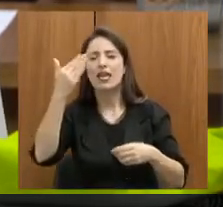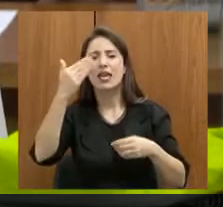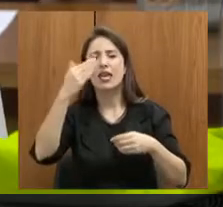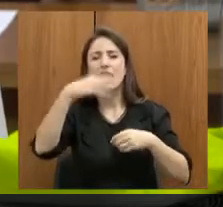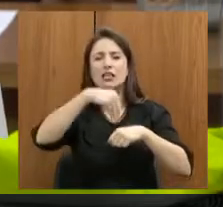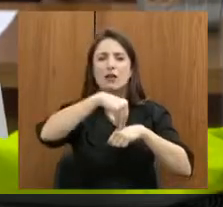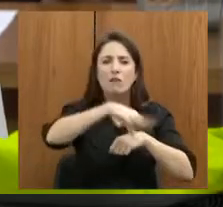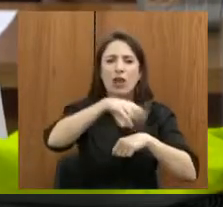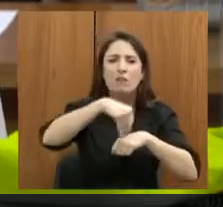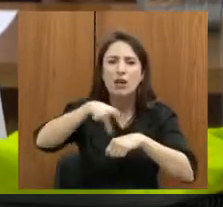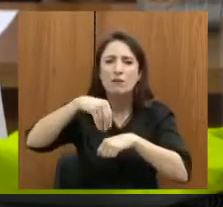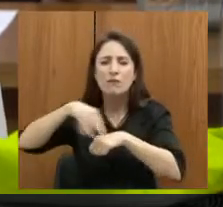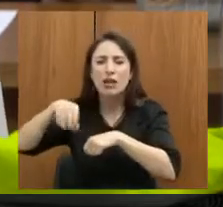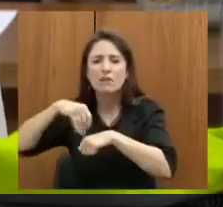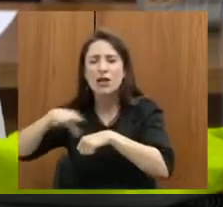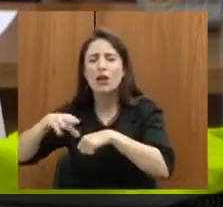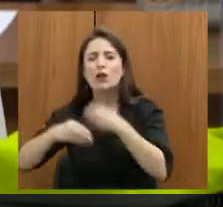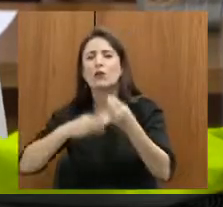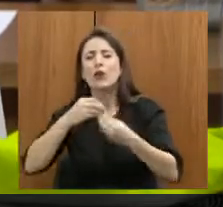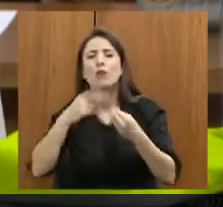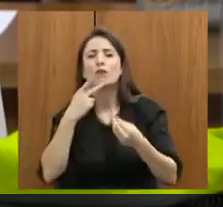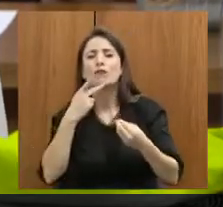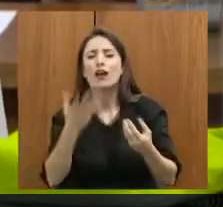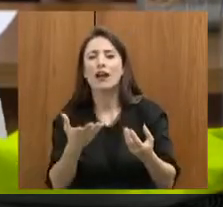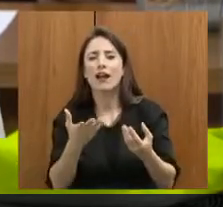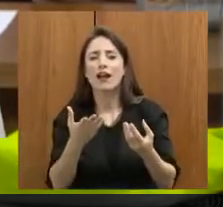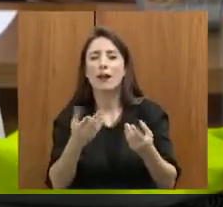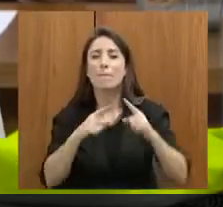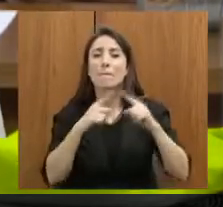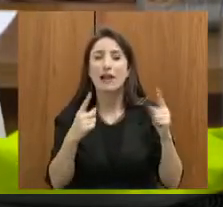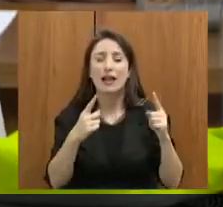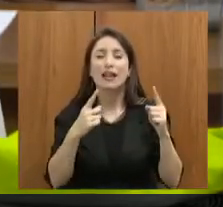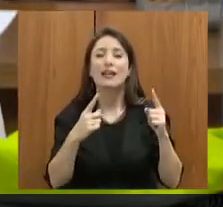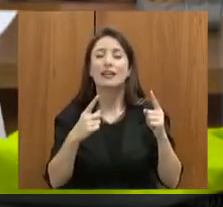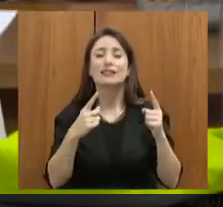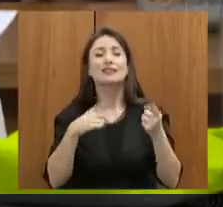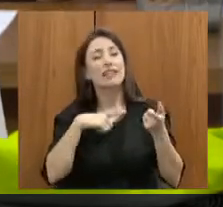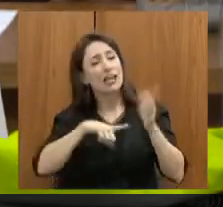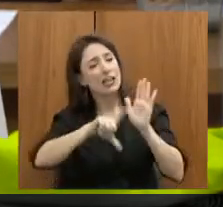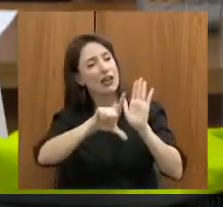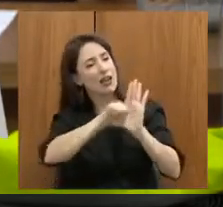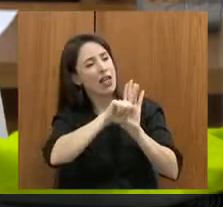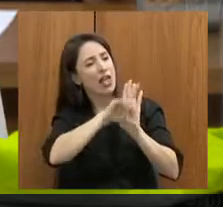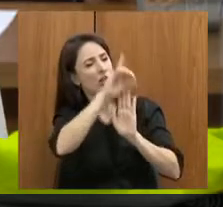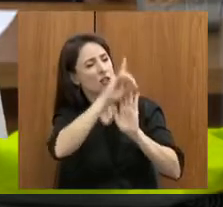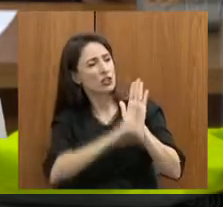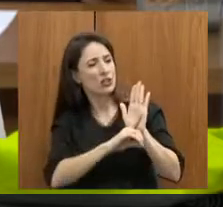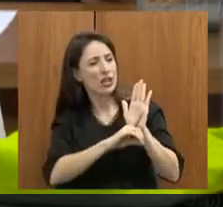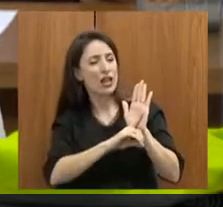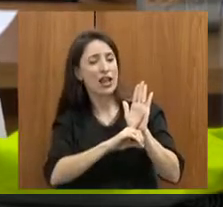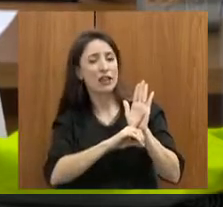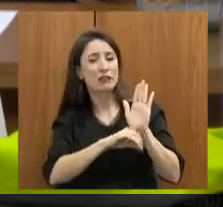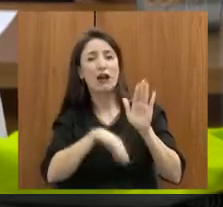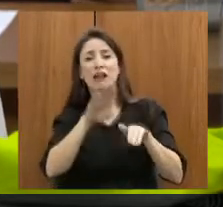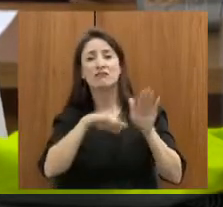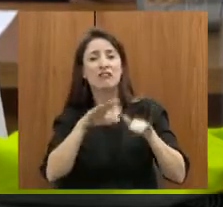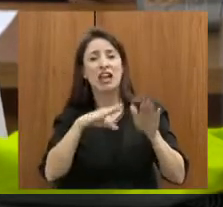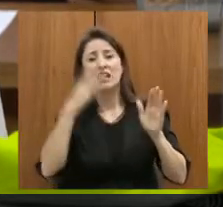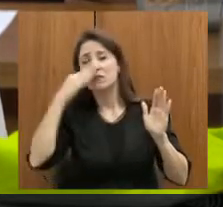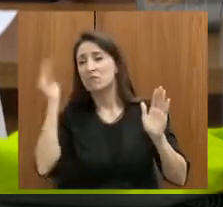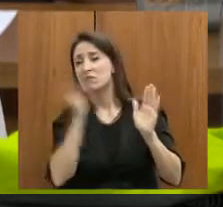folhas nós não temos leis que nos Garanta acesso a elas de vez em quando alguns acordos